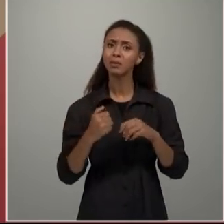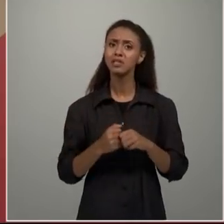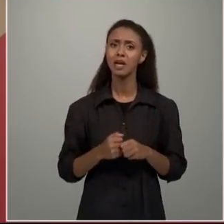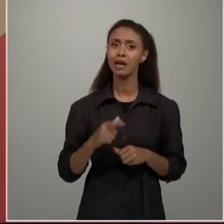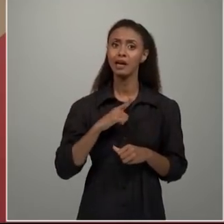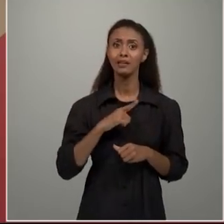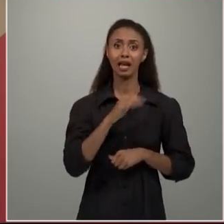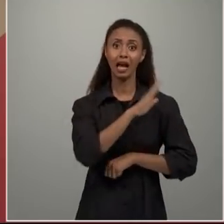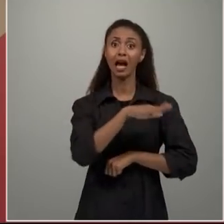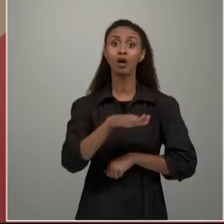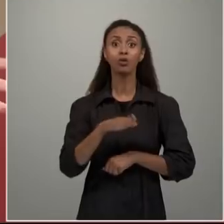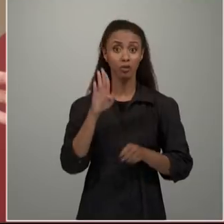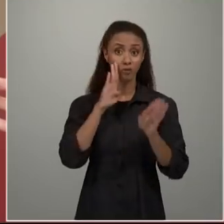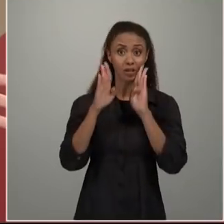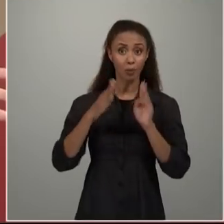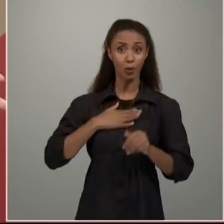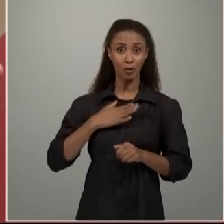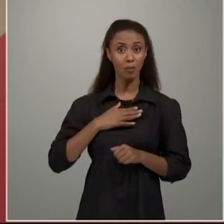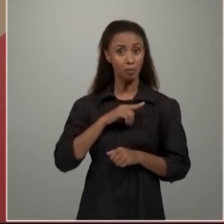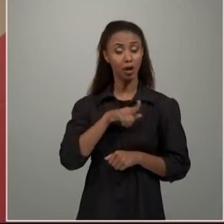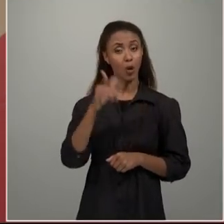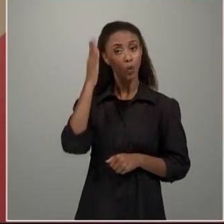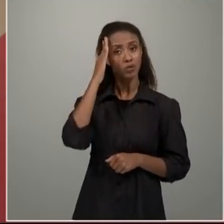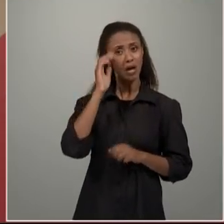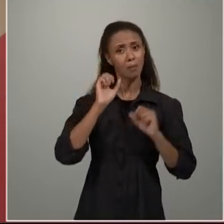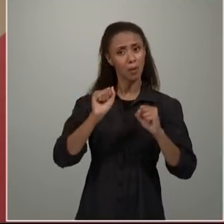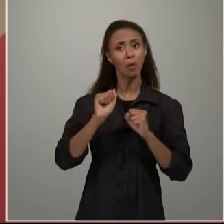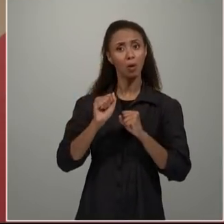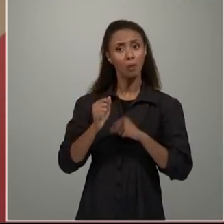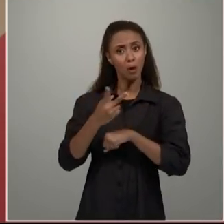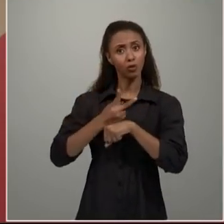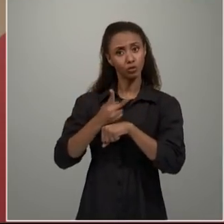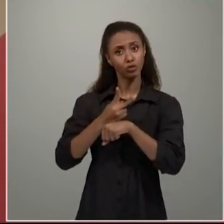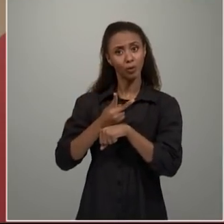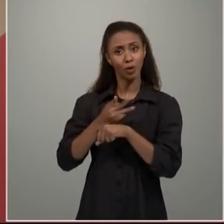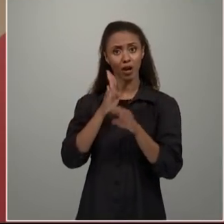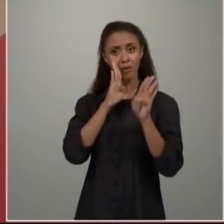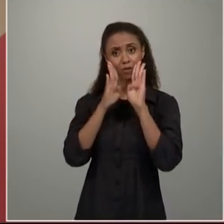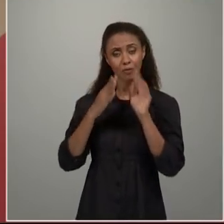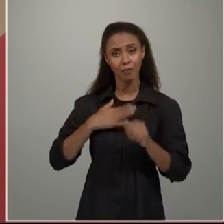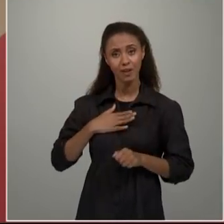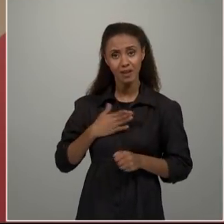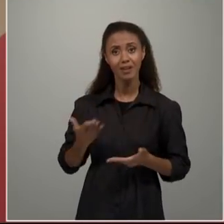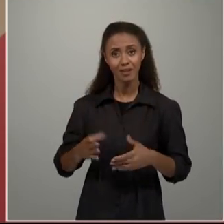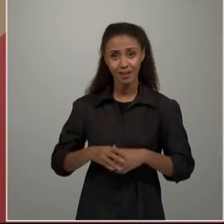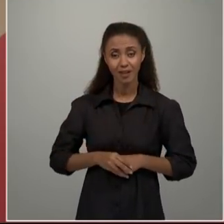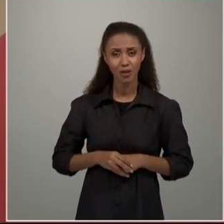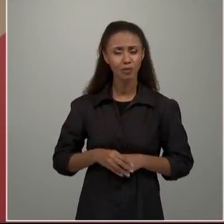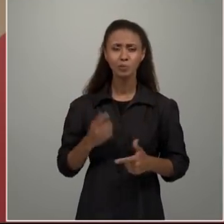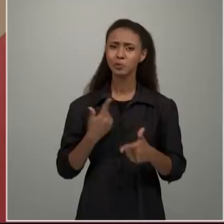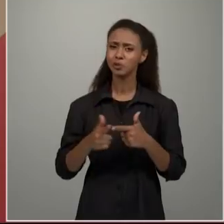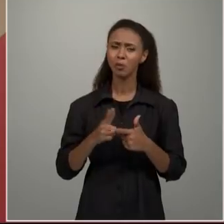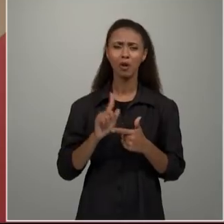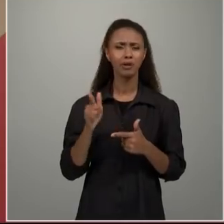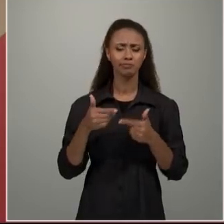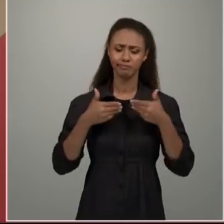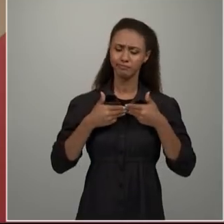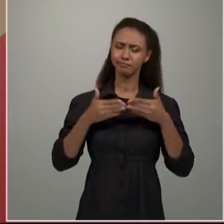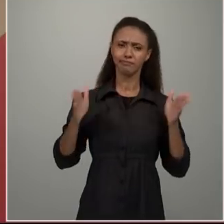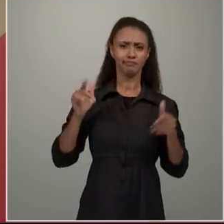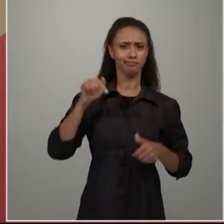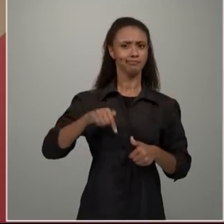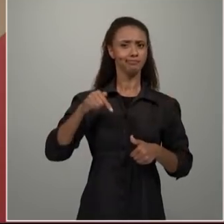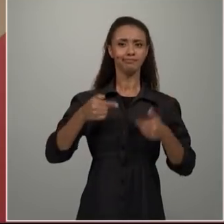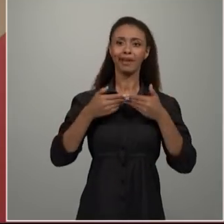aluno fez citar todo mundo sabe o nome completo só digitar meu nome completo está no face não tem problema nenhum a gente sempre muito aberto porque